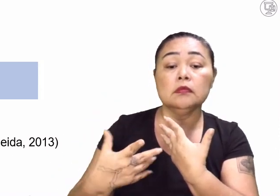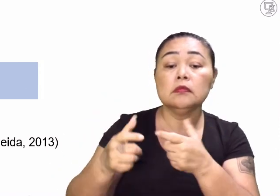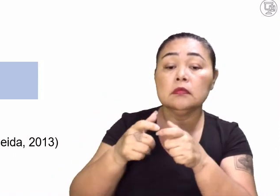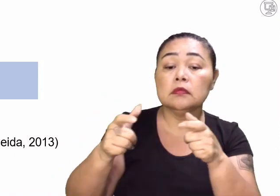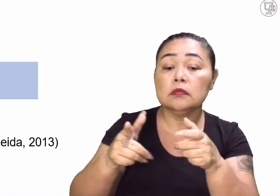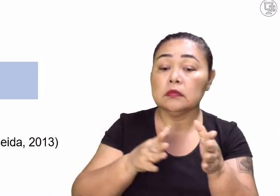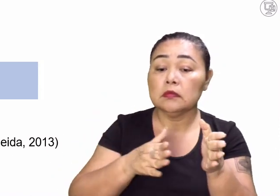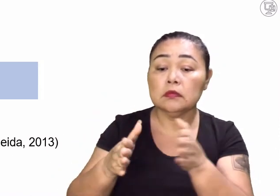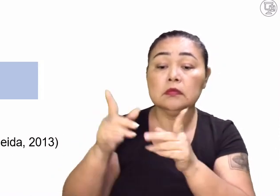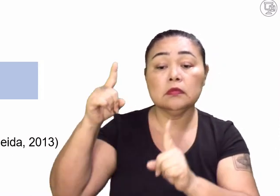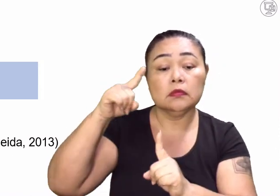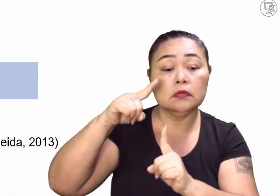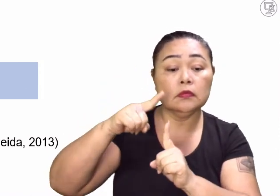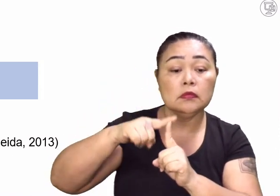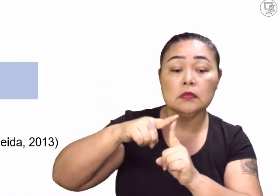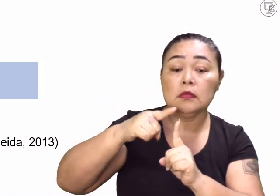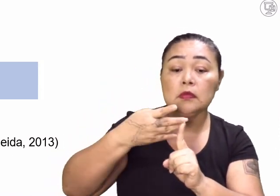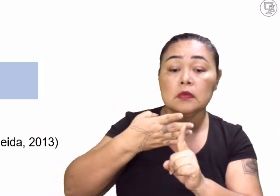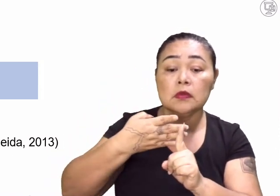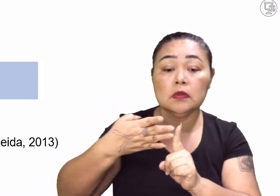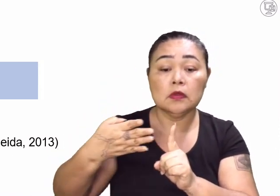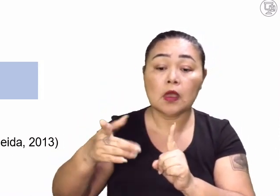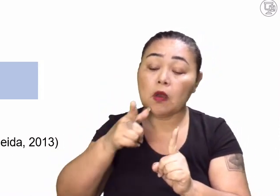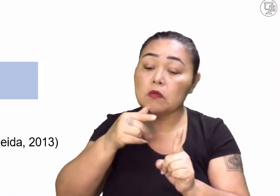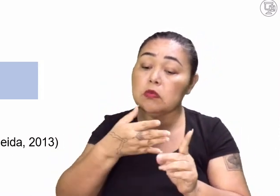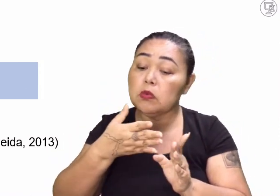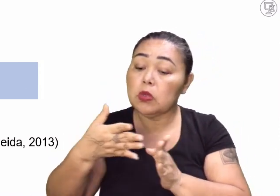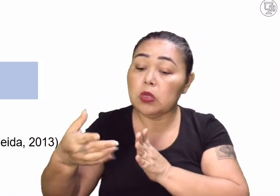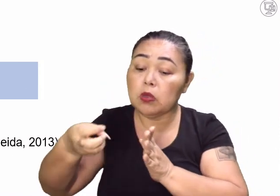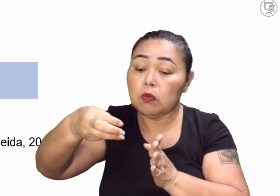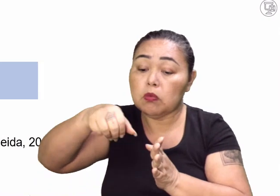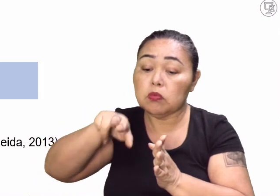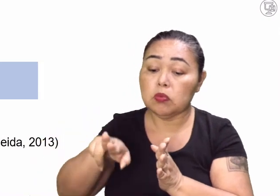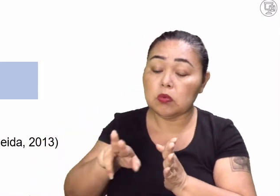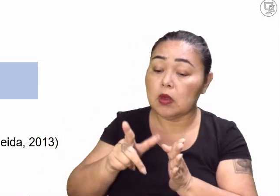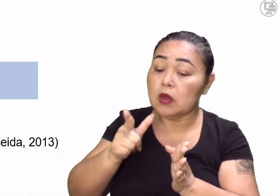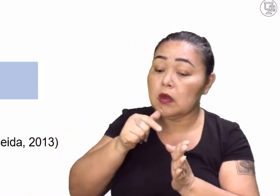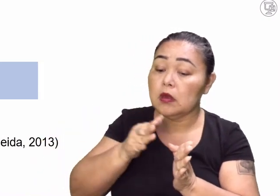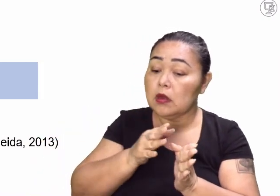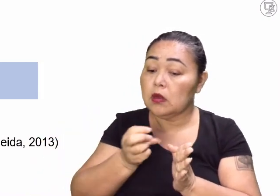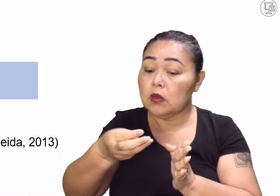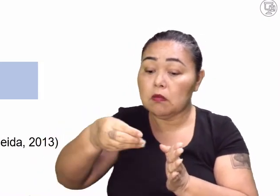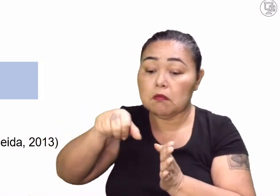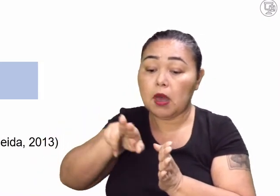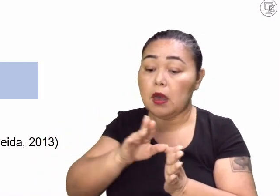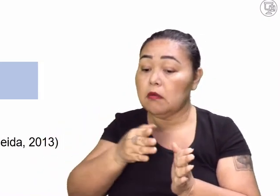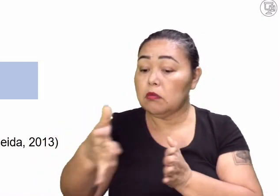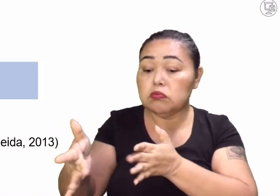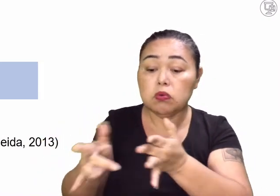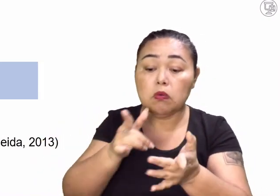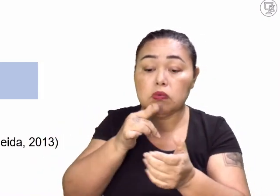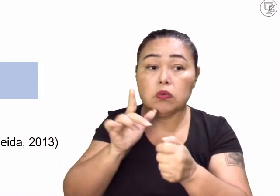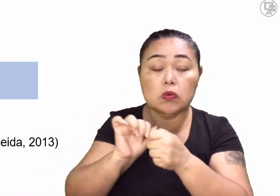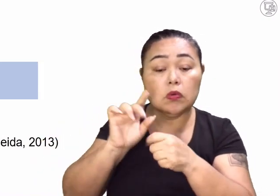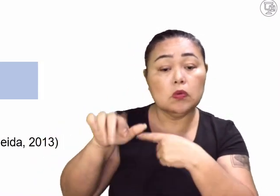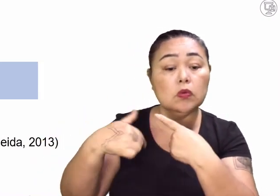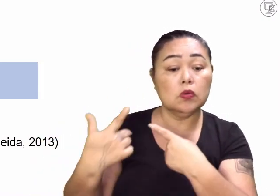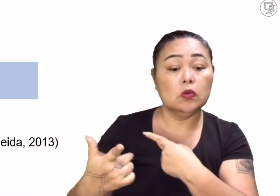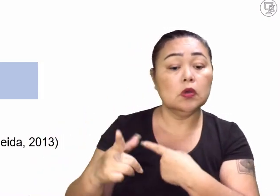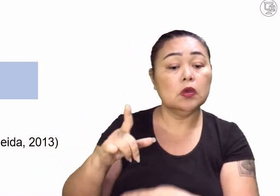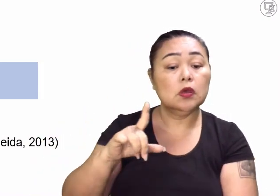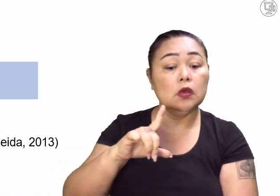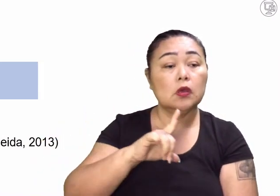Predominância dos rios com tipo de drenagem exorreica. Rios que desaguam no mar. Os